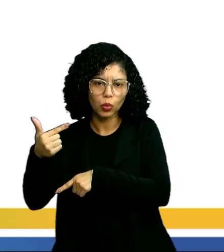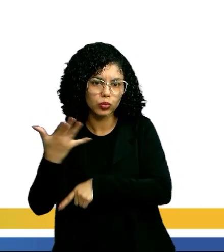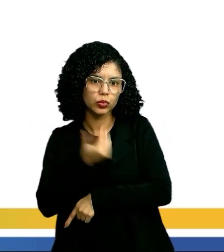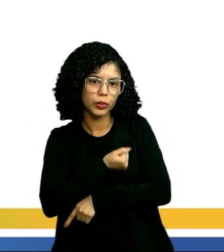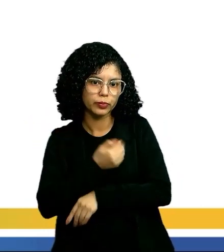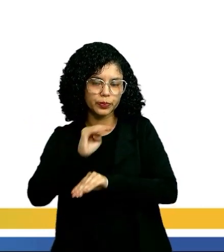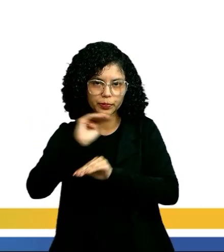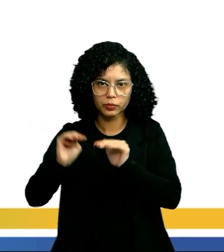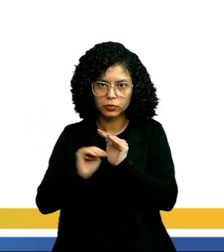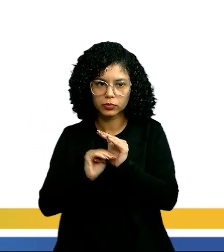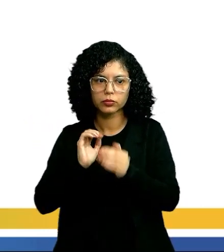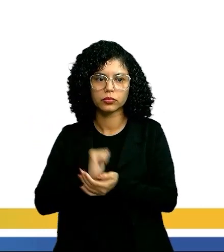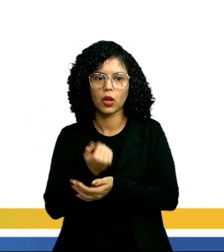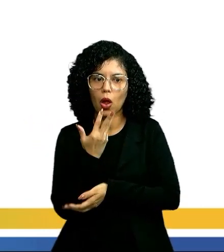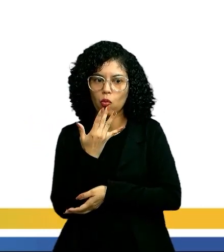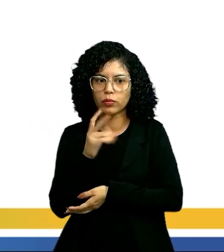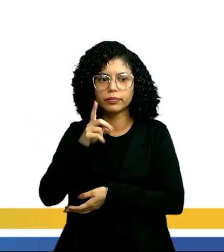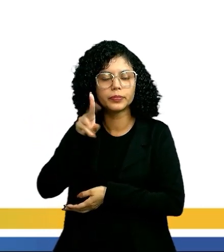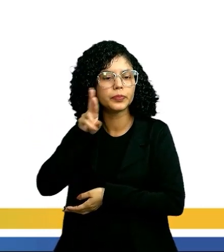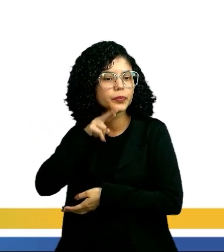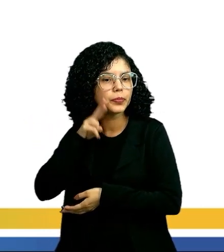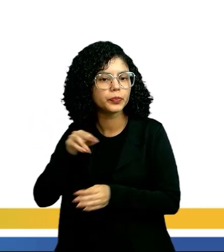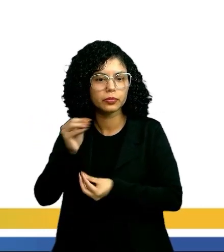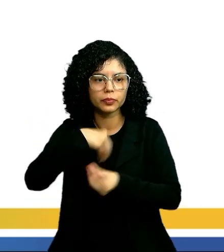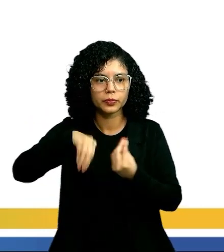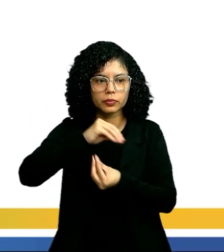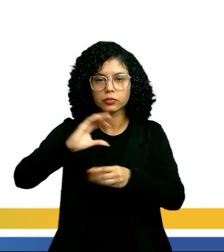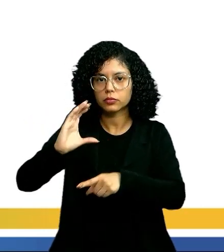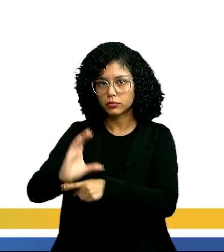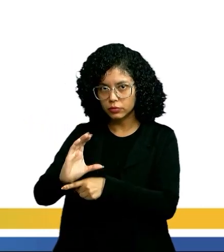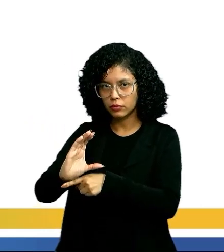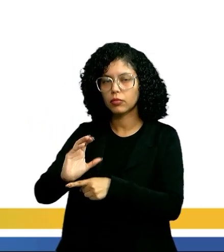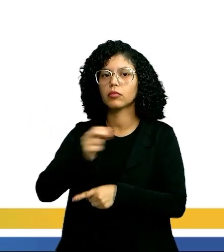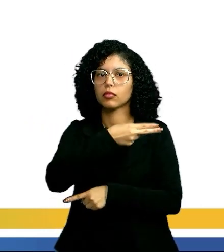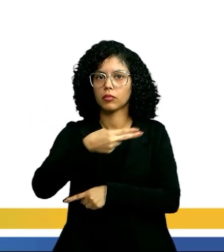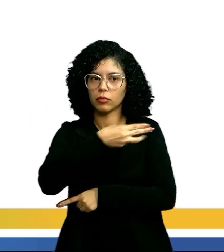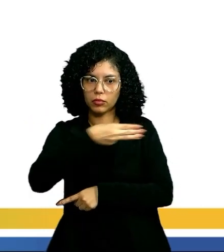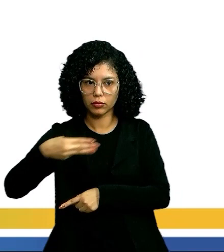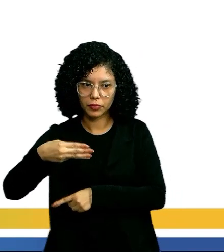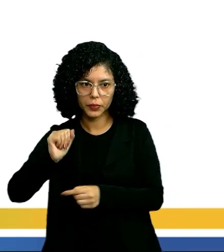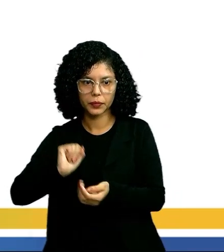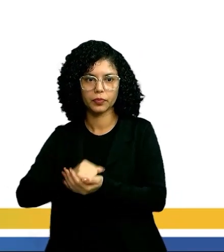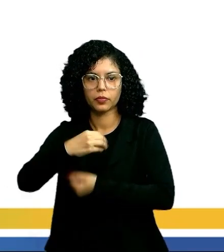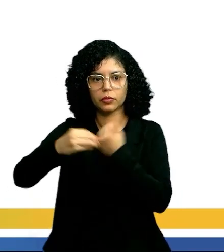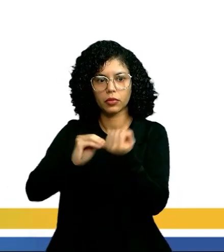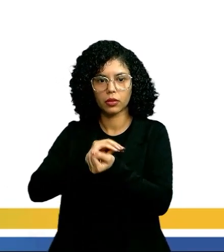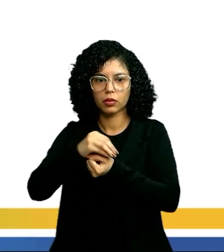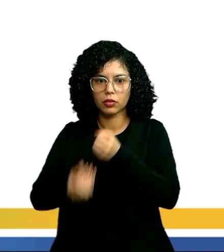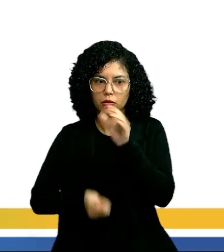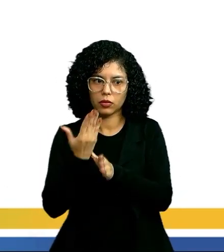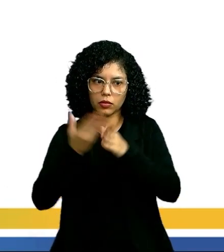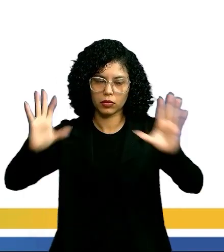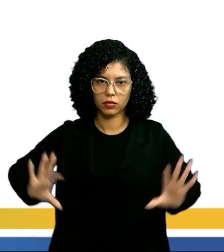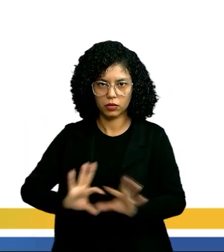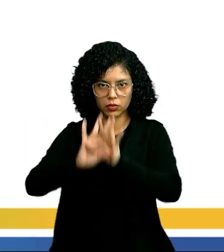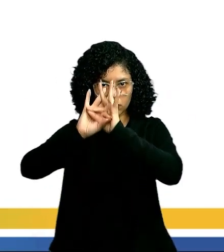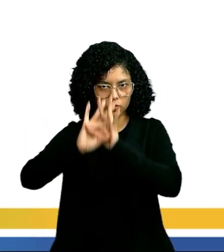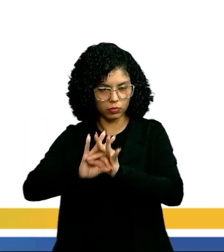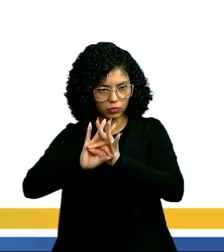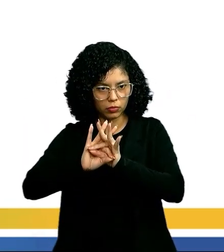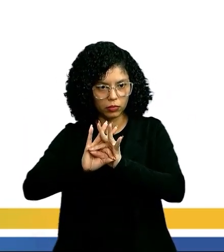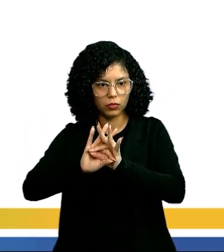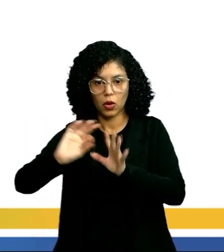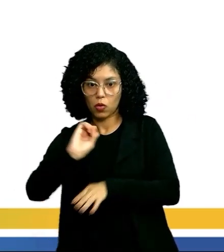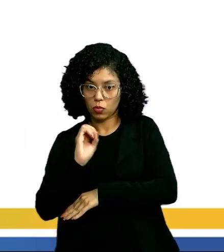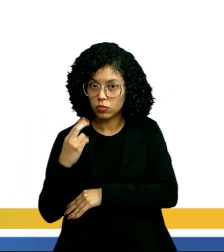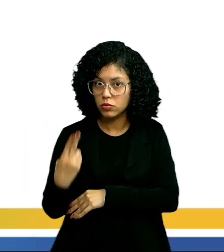2 embaixo. De cor violeta, reage com carbonos insaturados da molécula e produz uma ligação